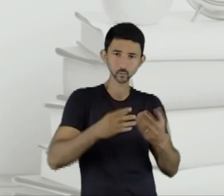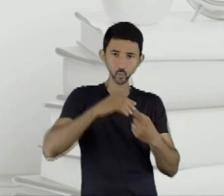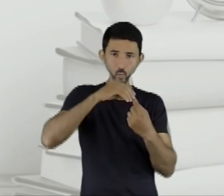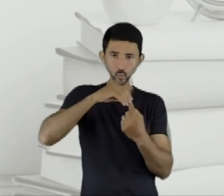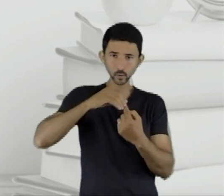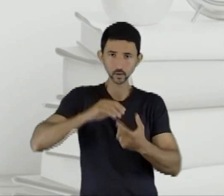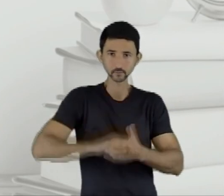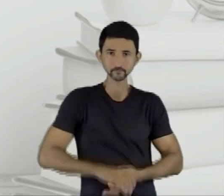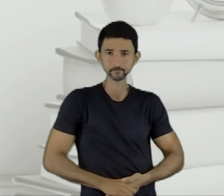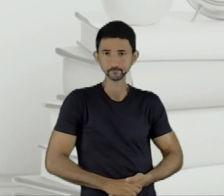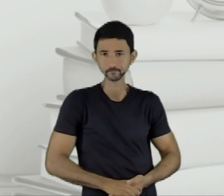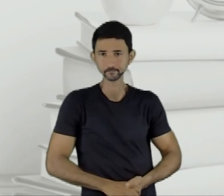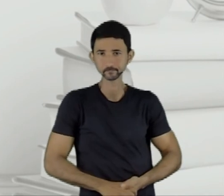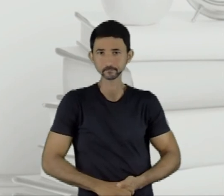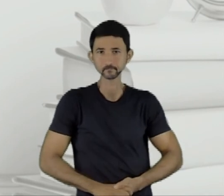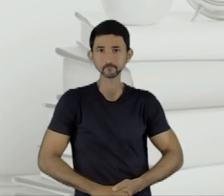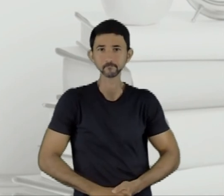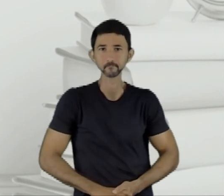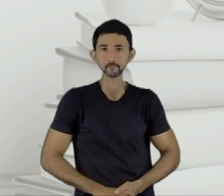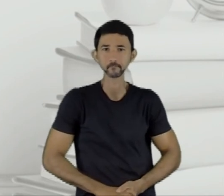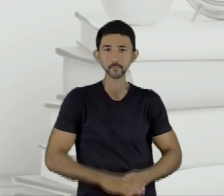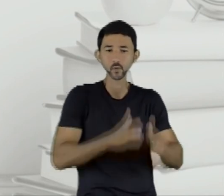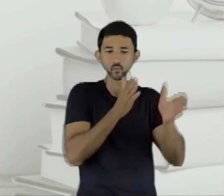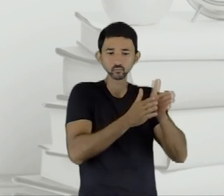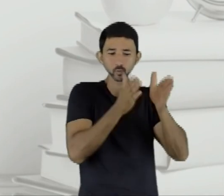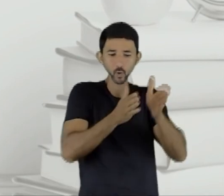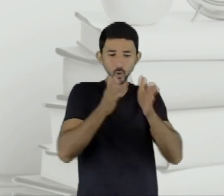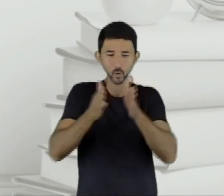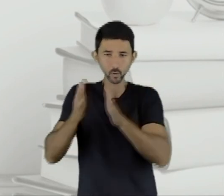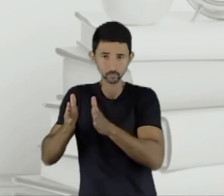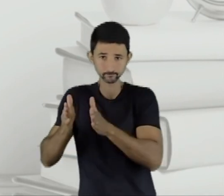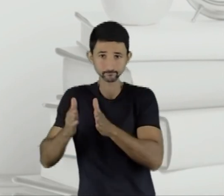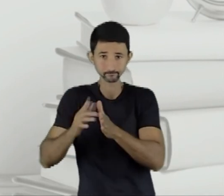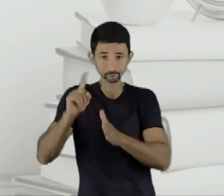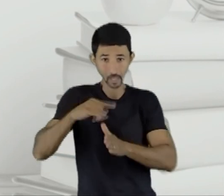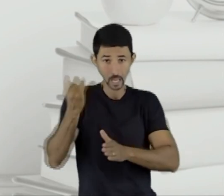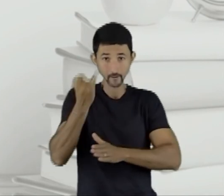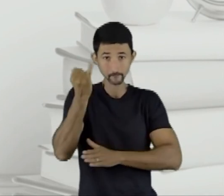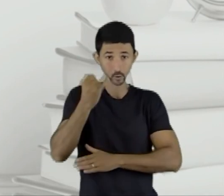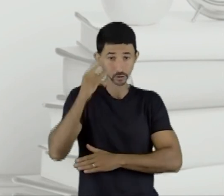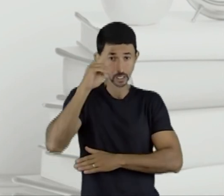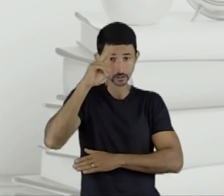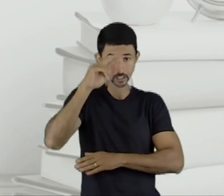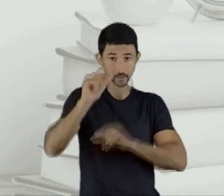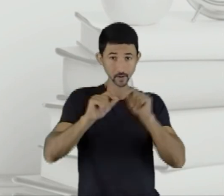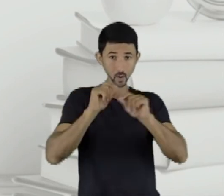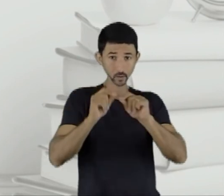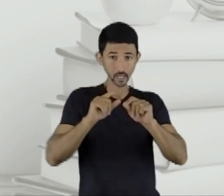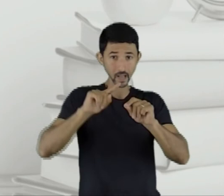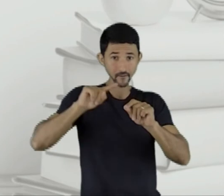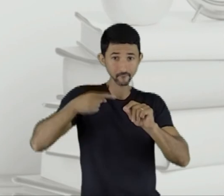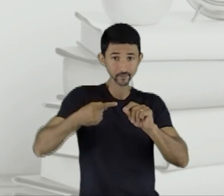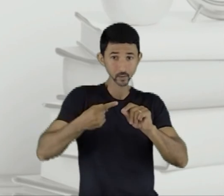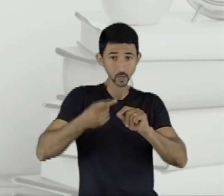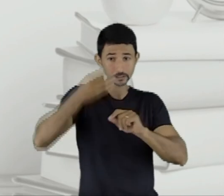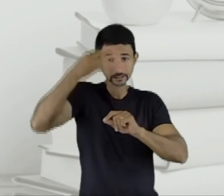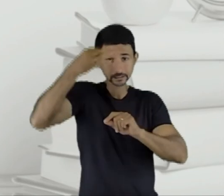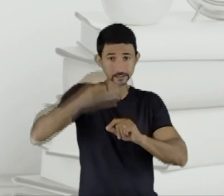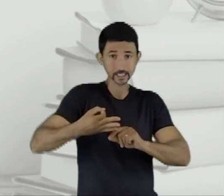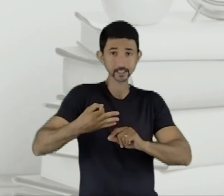de unidades, dezenas embaixo de dezenas. Mas o que é importante ressaltar aqui é que a vírgula ela tem que